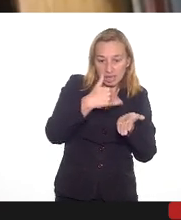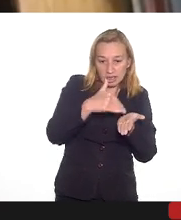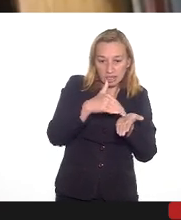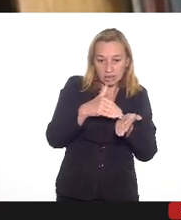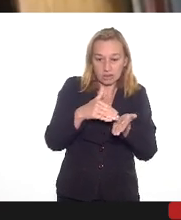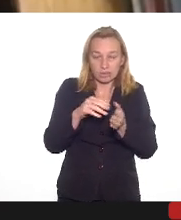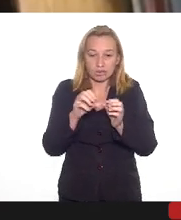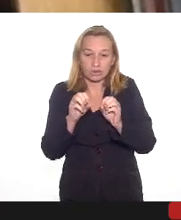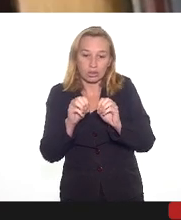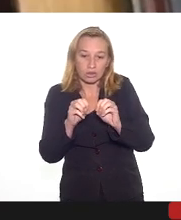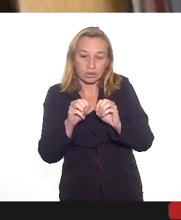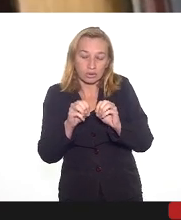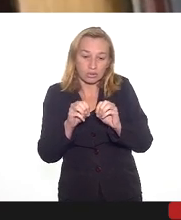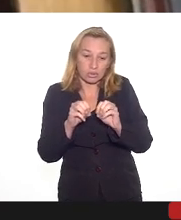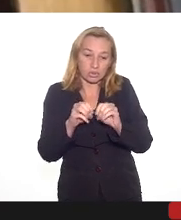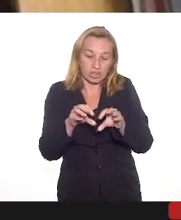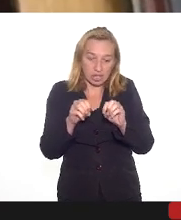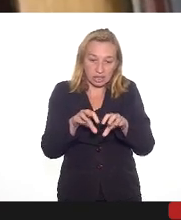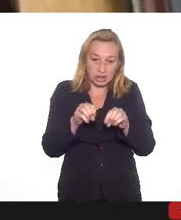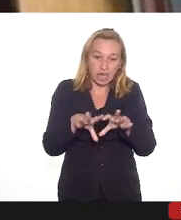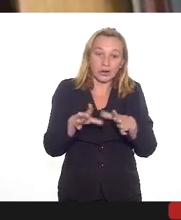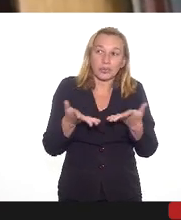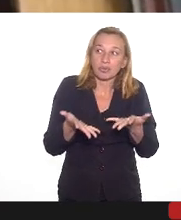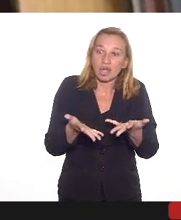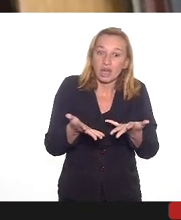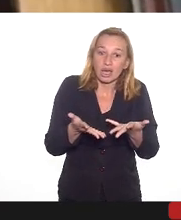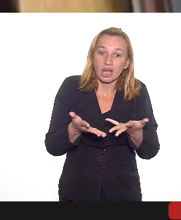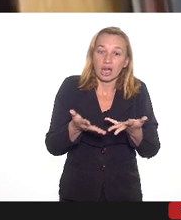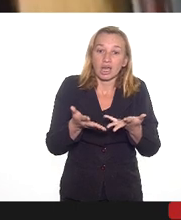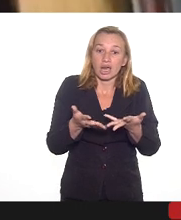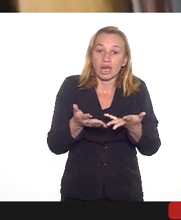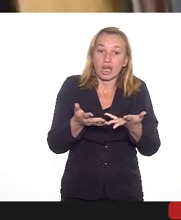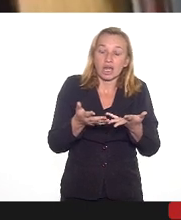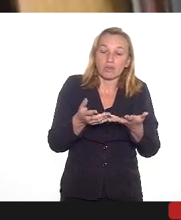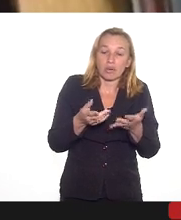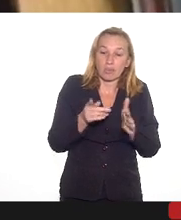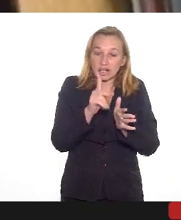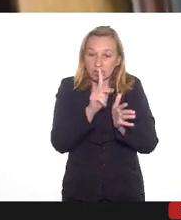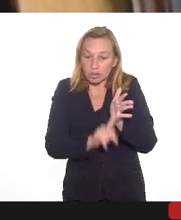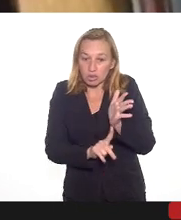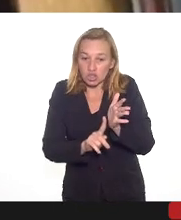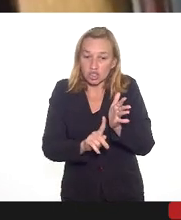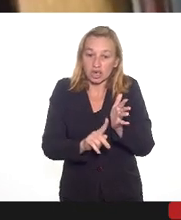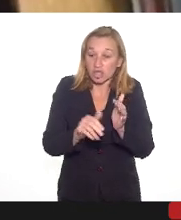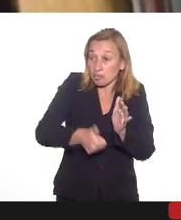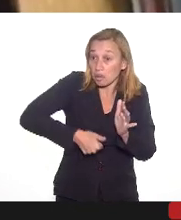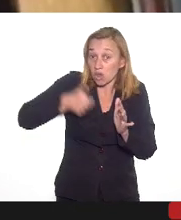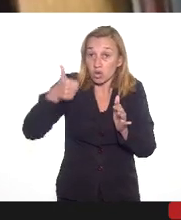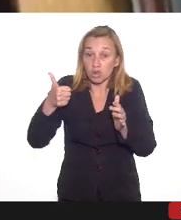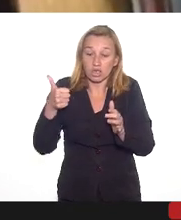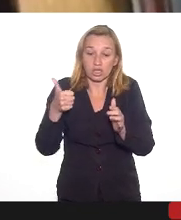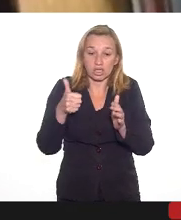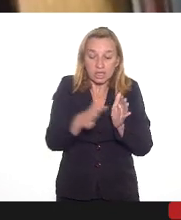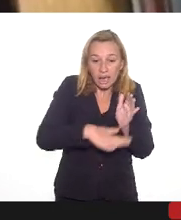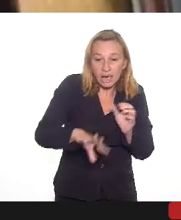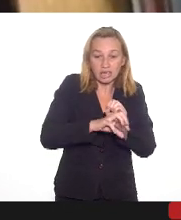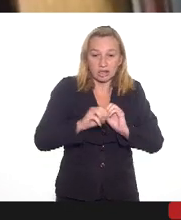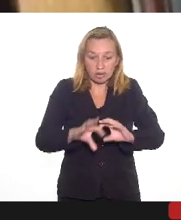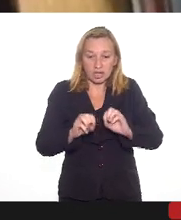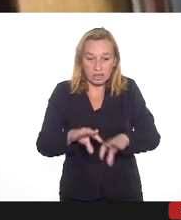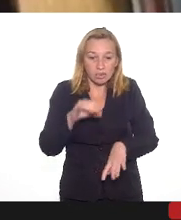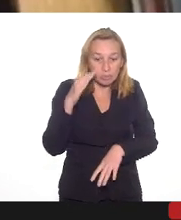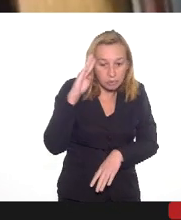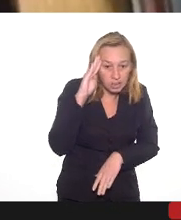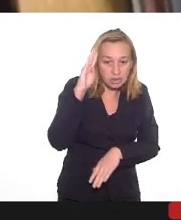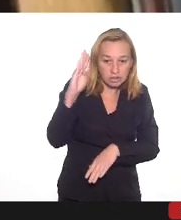parte desses projetos que ele elencou aos deputados, de melhorias, inclusive melhorias